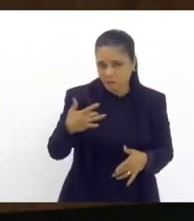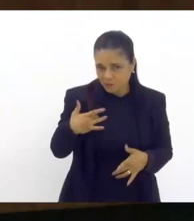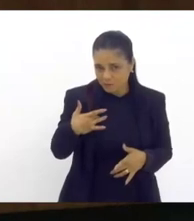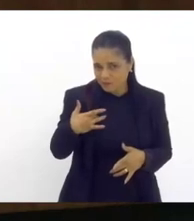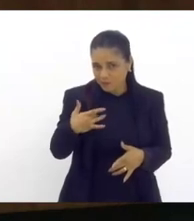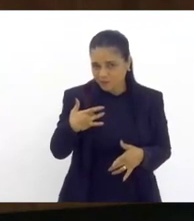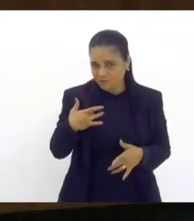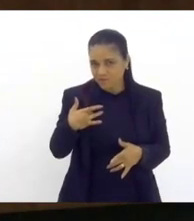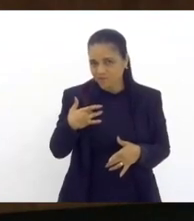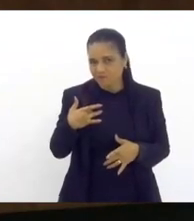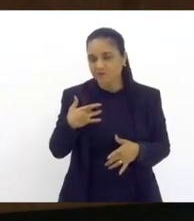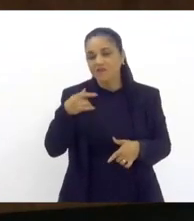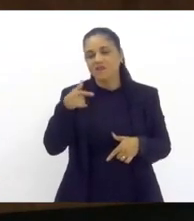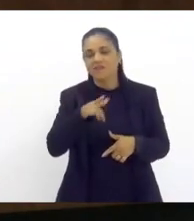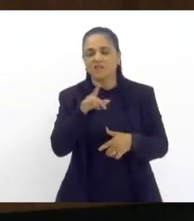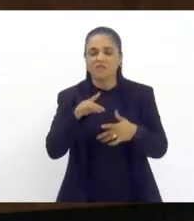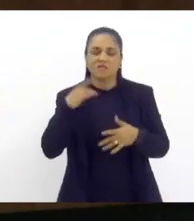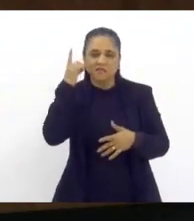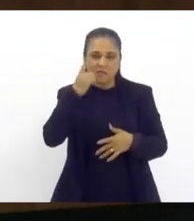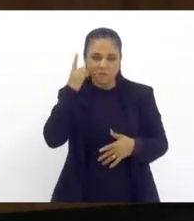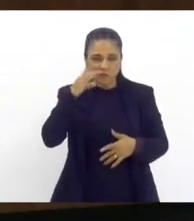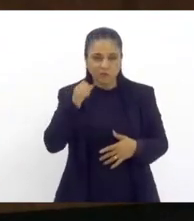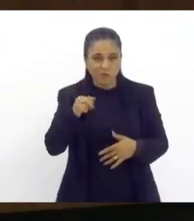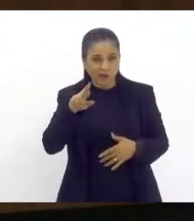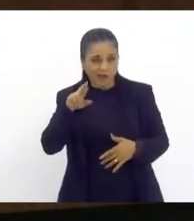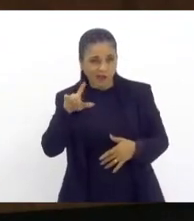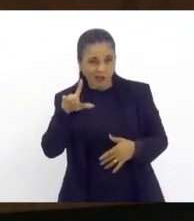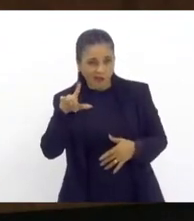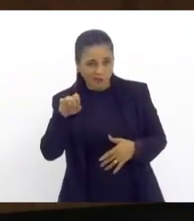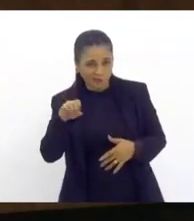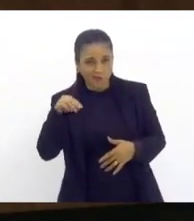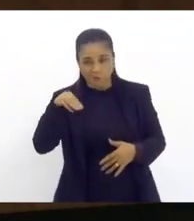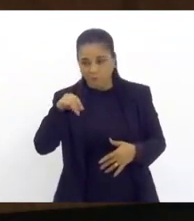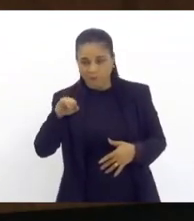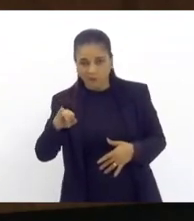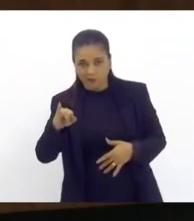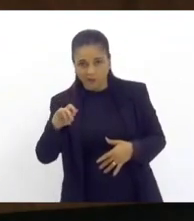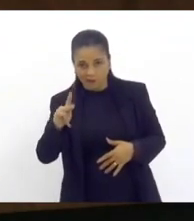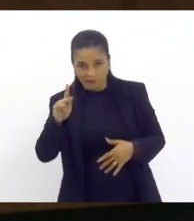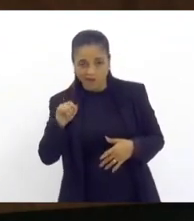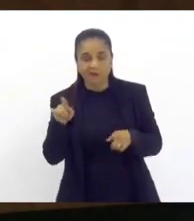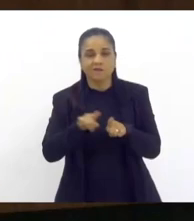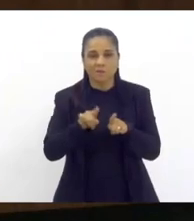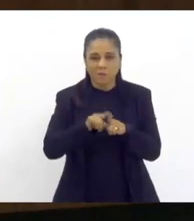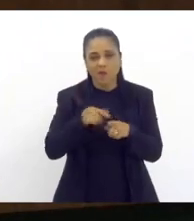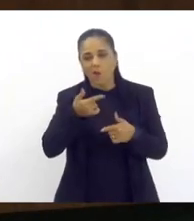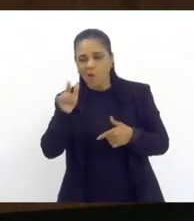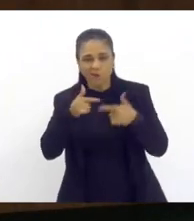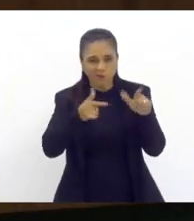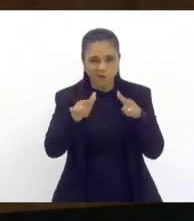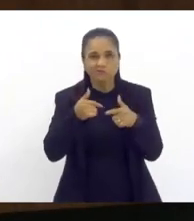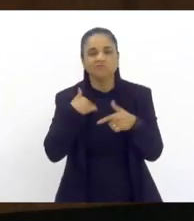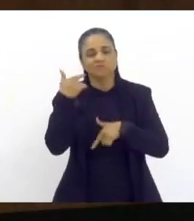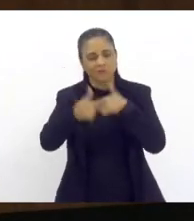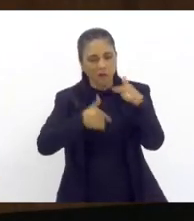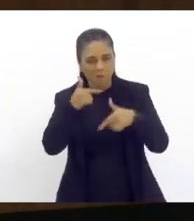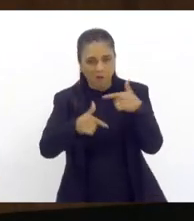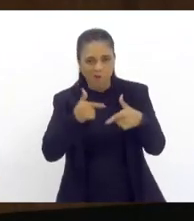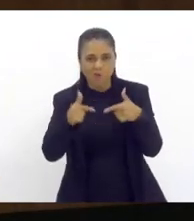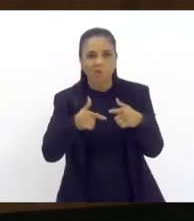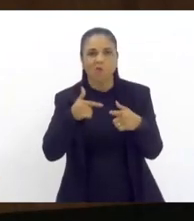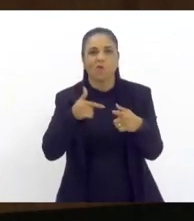deputados trabalharam aqui a questão inicialmente do assédio moral e posteriormente na Câmara dos Deputados